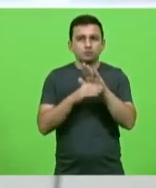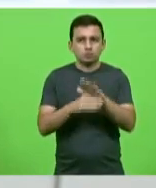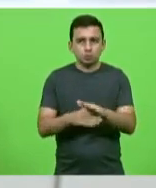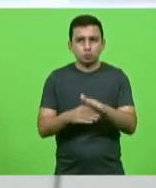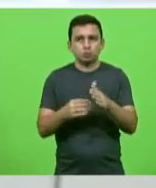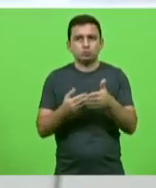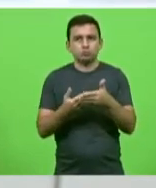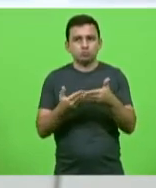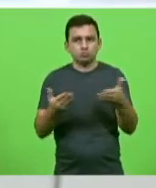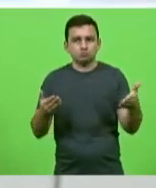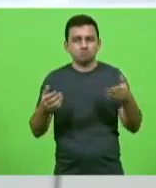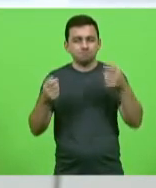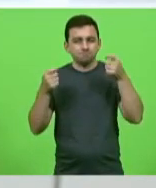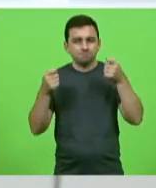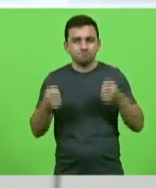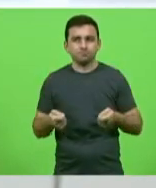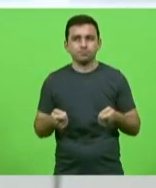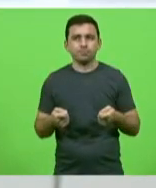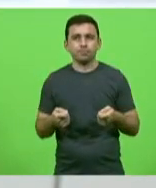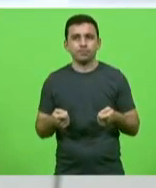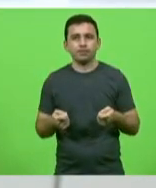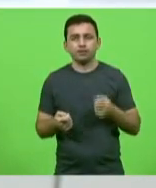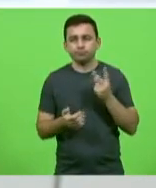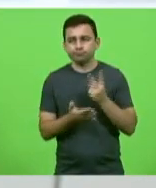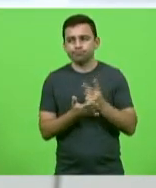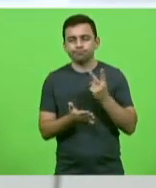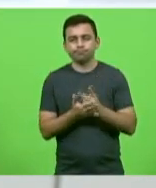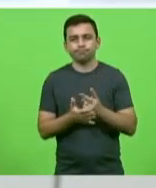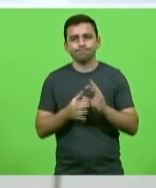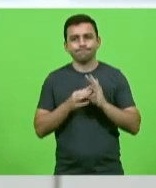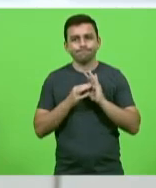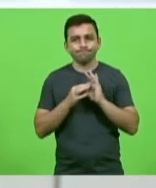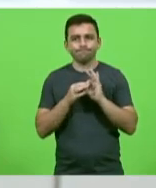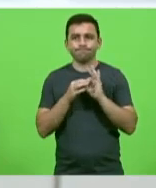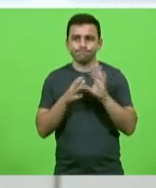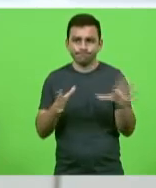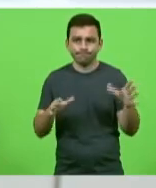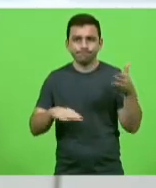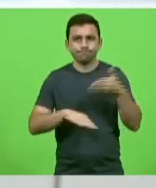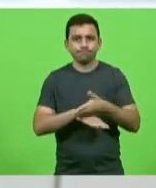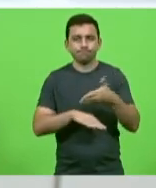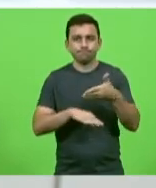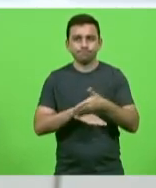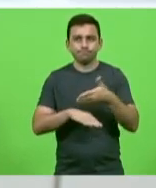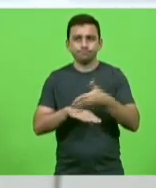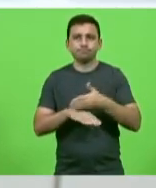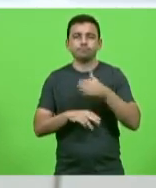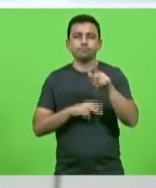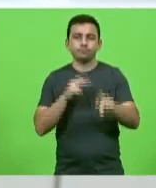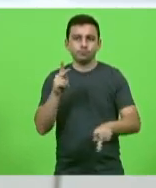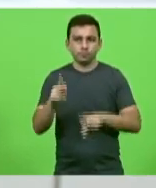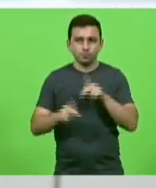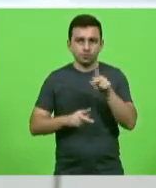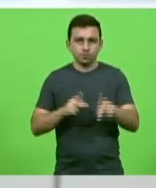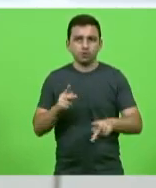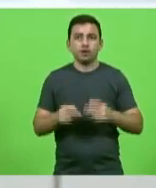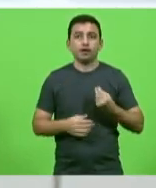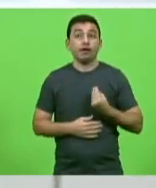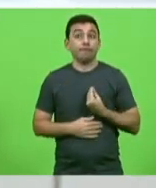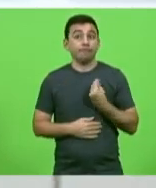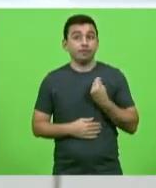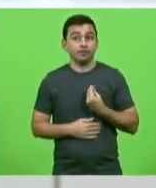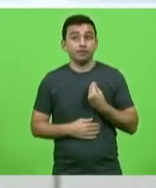busca afirmação constante da liberdade e da participação da população na Vida